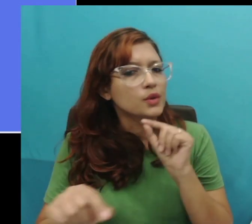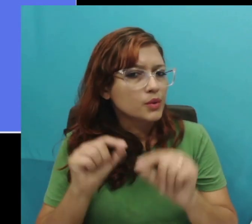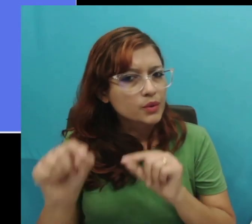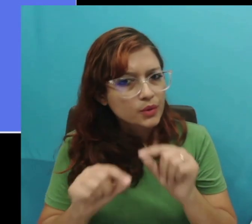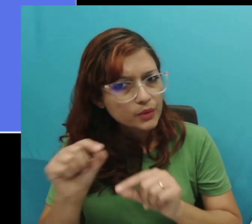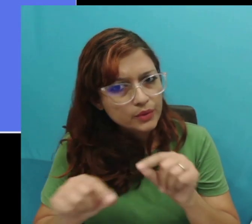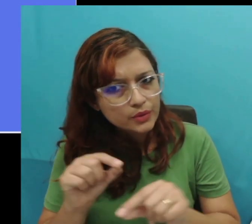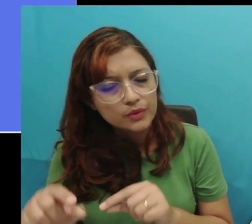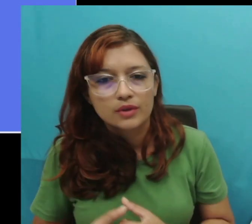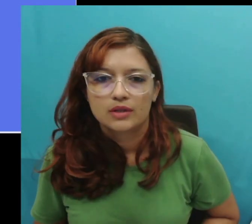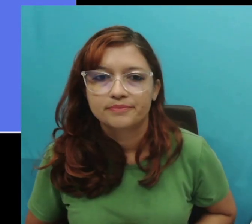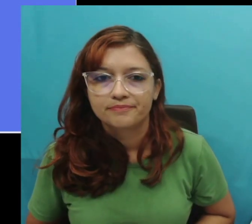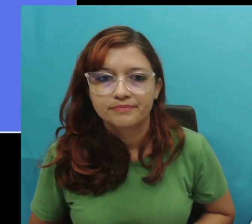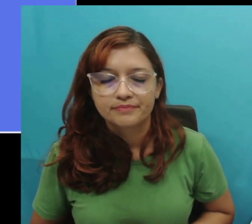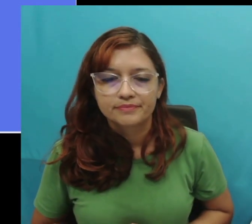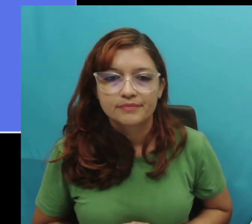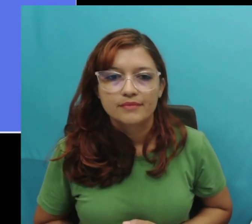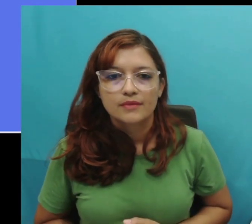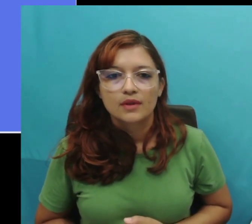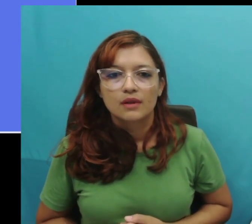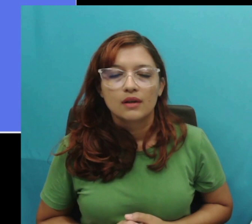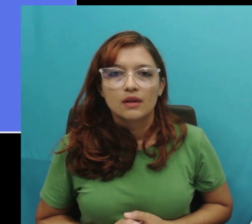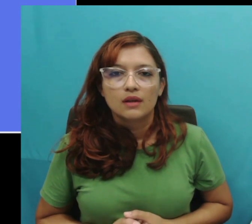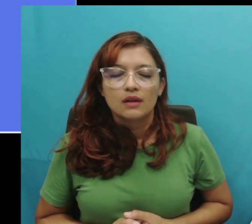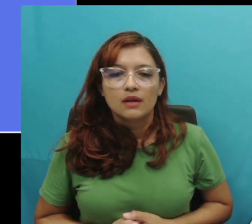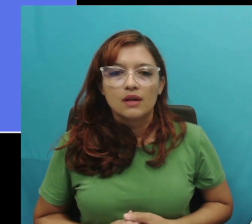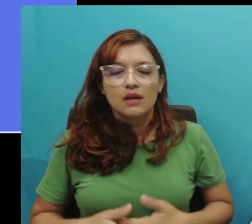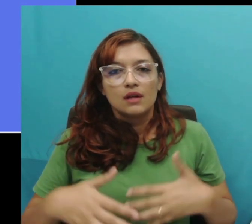Quais foram os resultados obtidos?